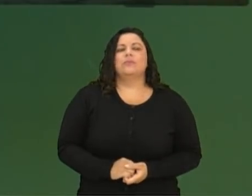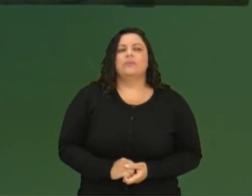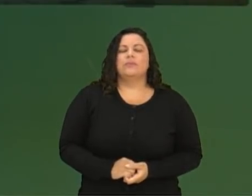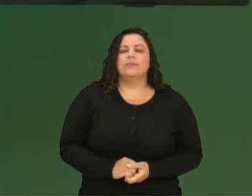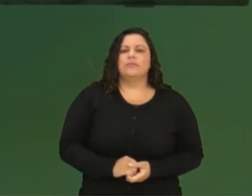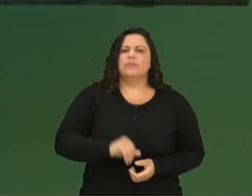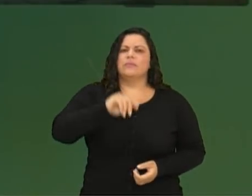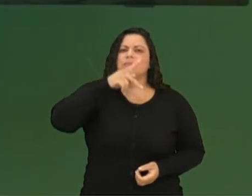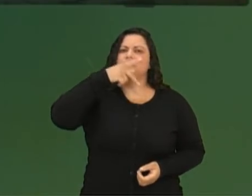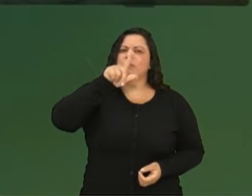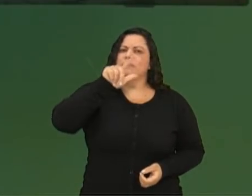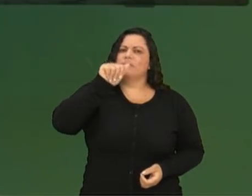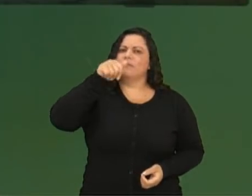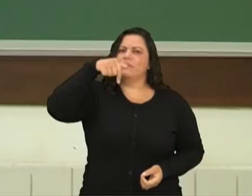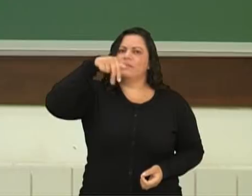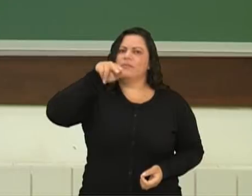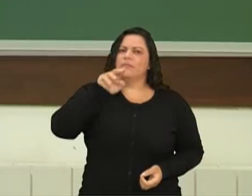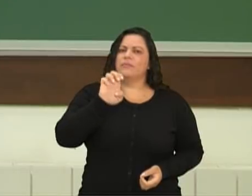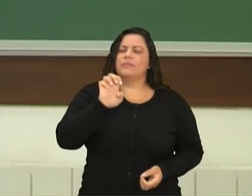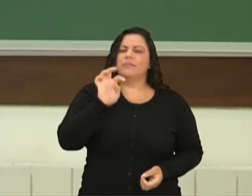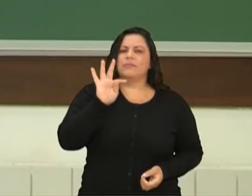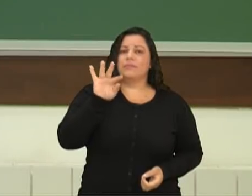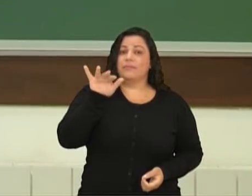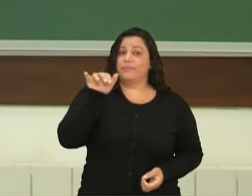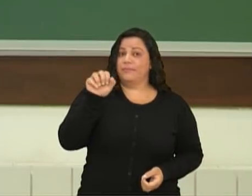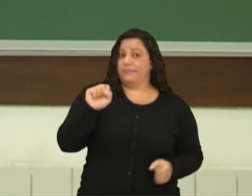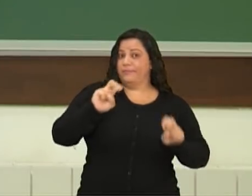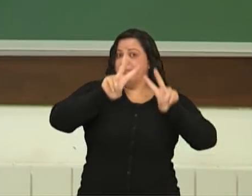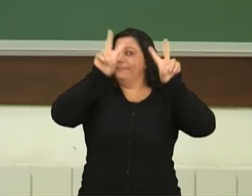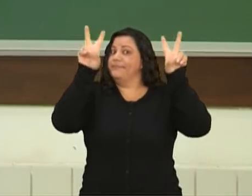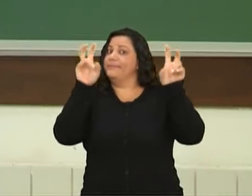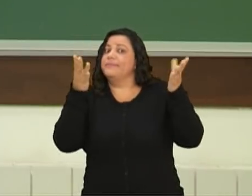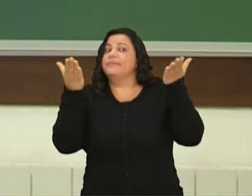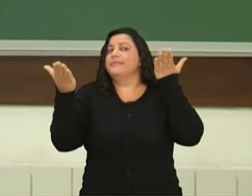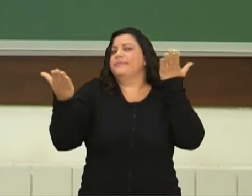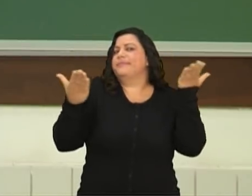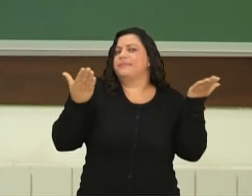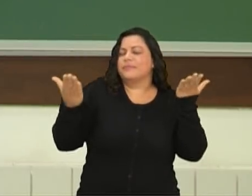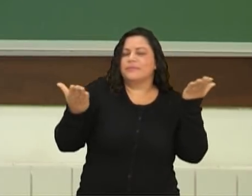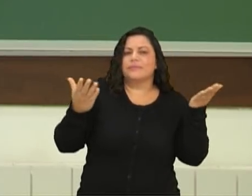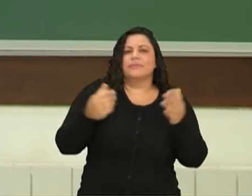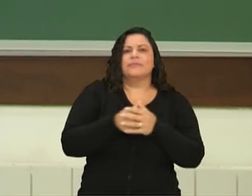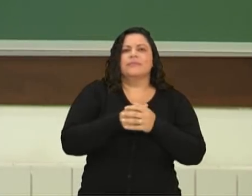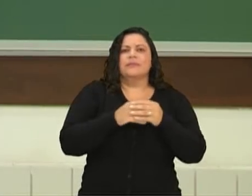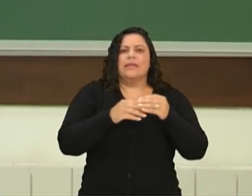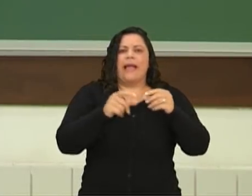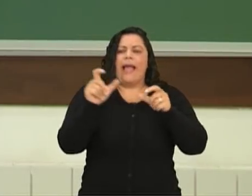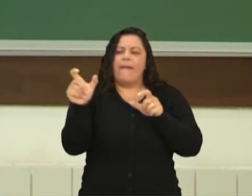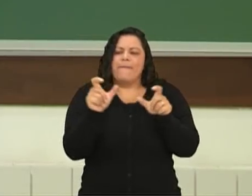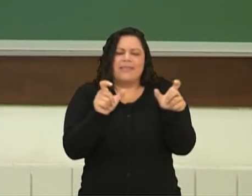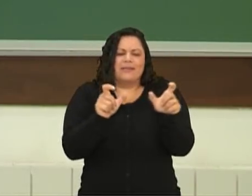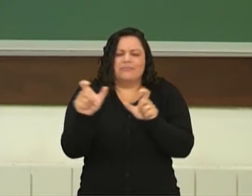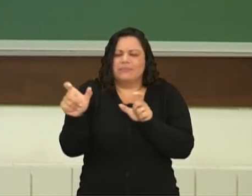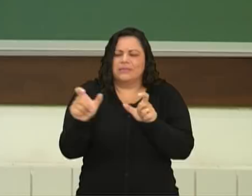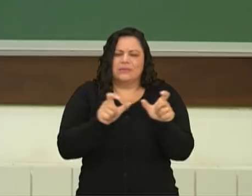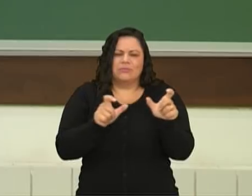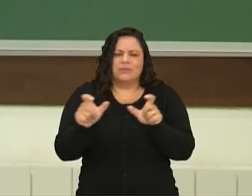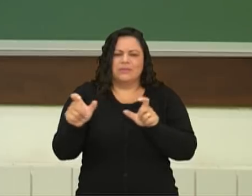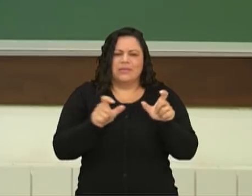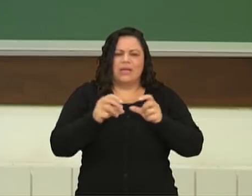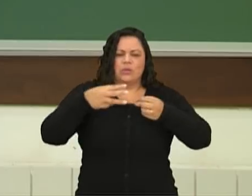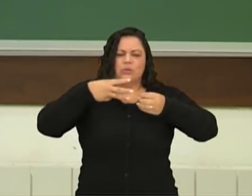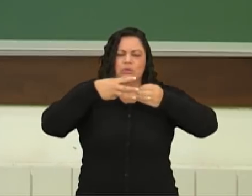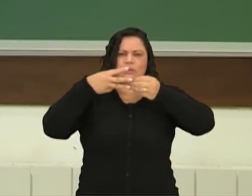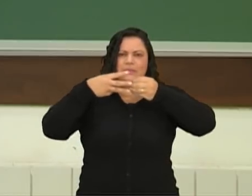E quanto às plaquetas? As plaquetas, elas são fragmentos de células. E as plaquetas também